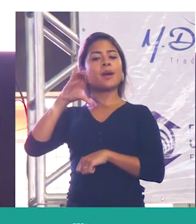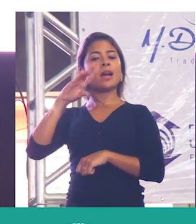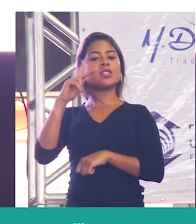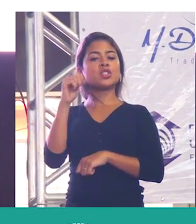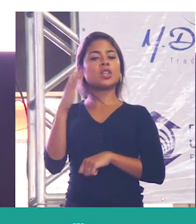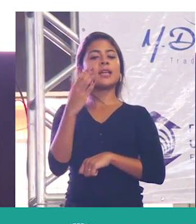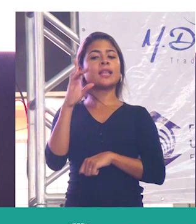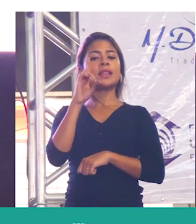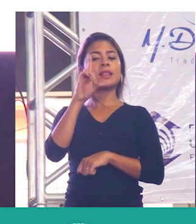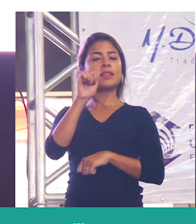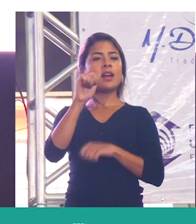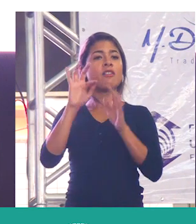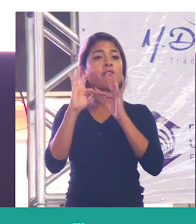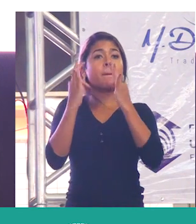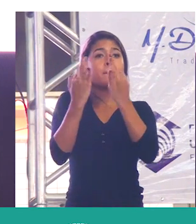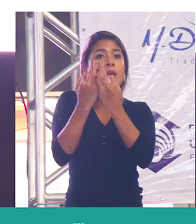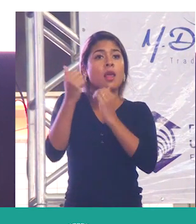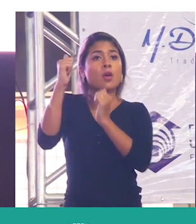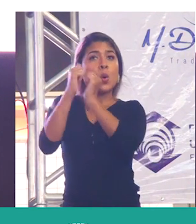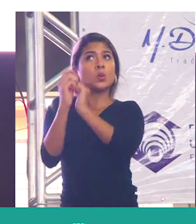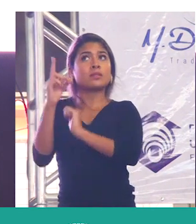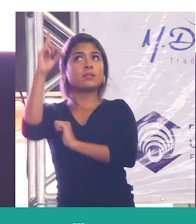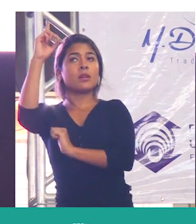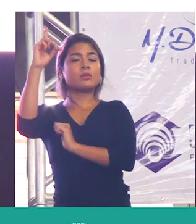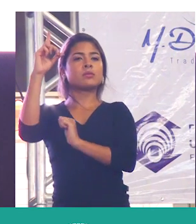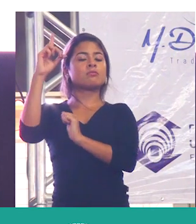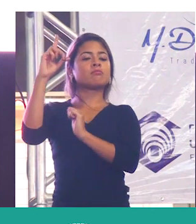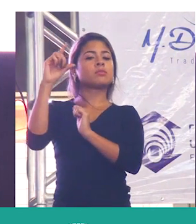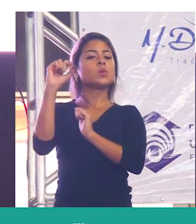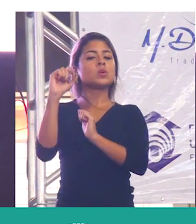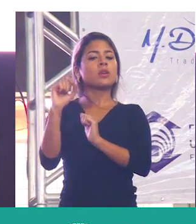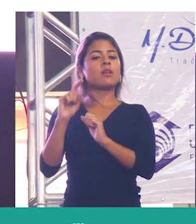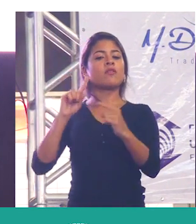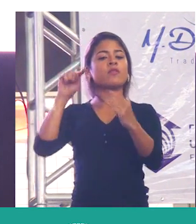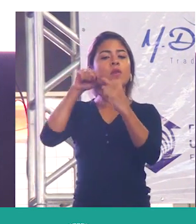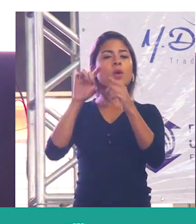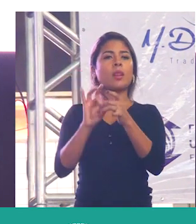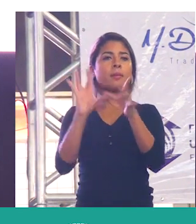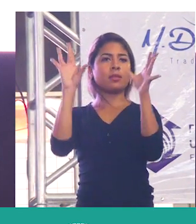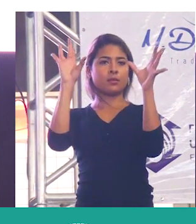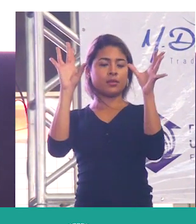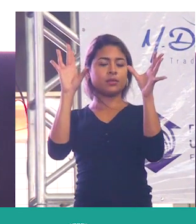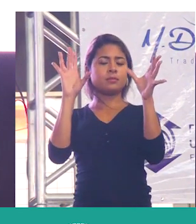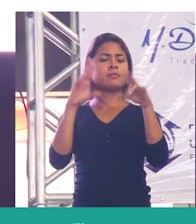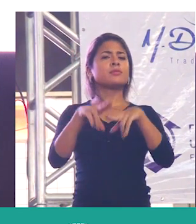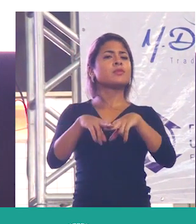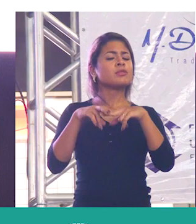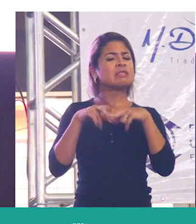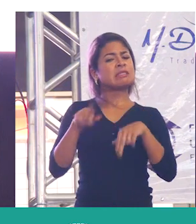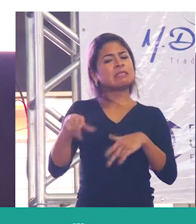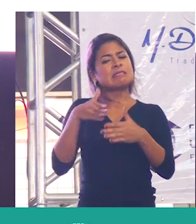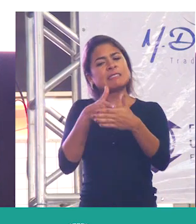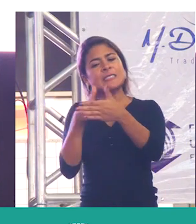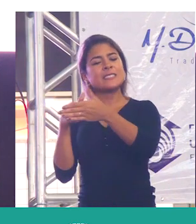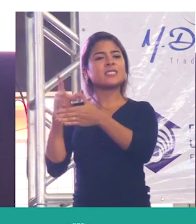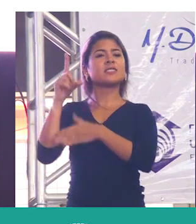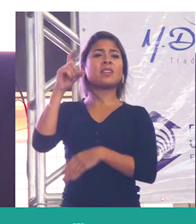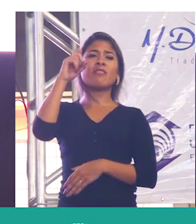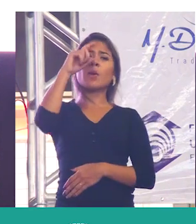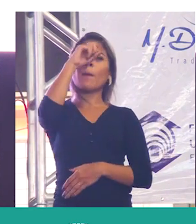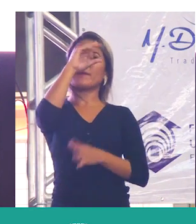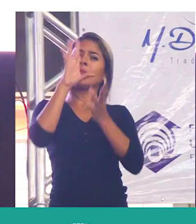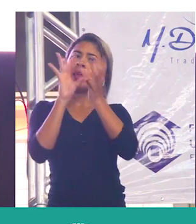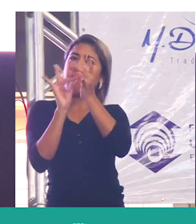pela Liberdade. Na verdade, pessoal, episódios que foram muito complicados, não